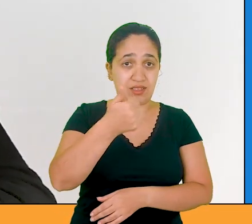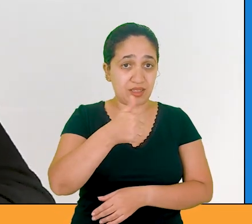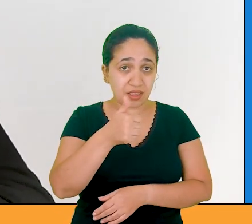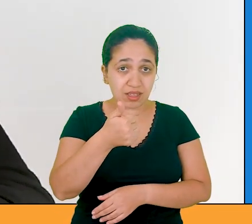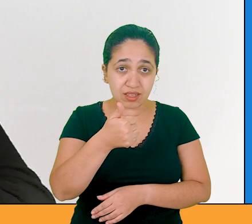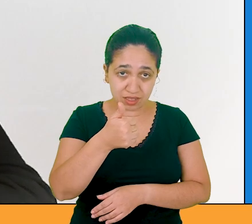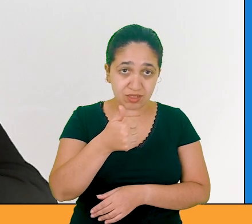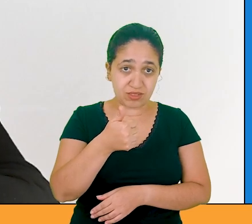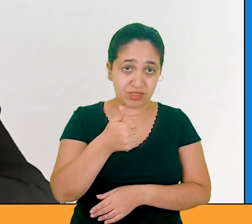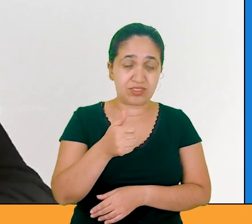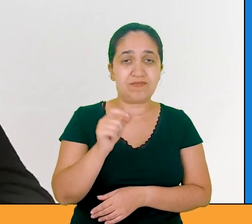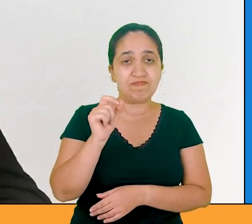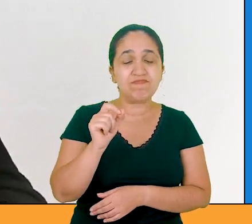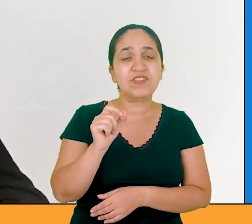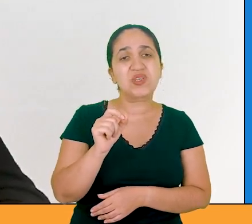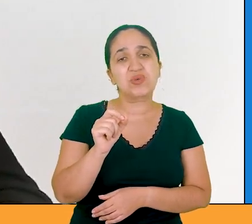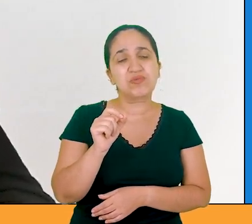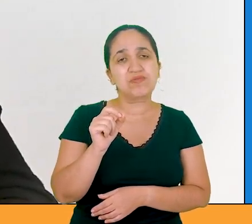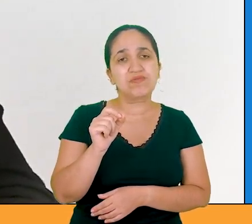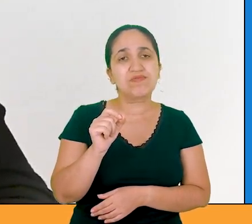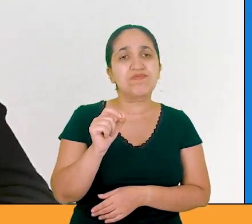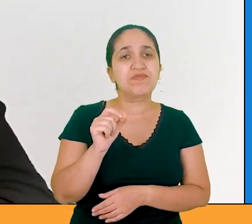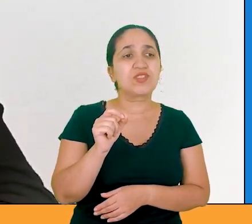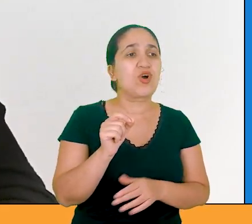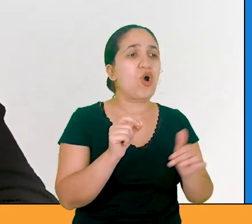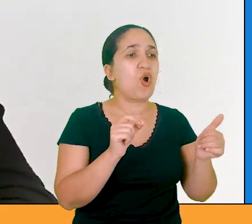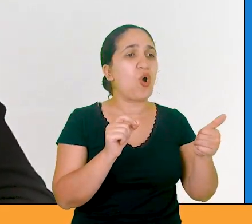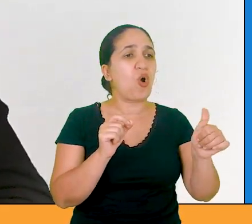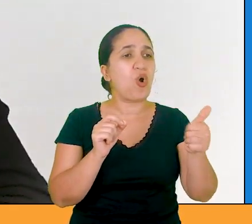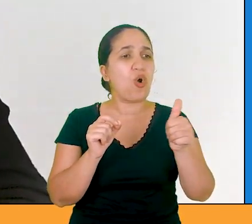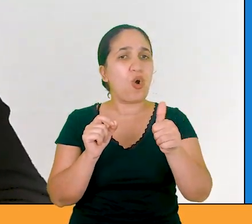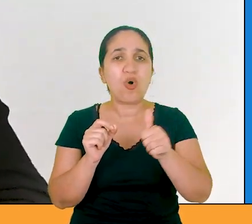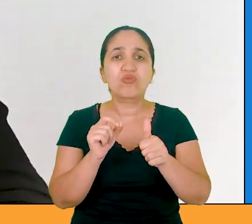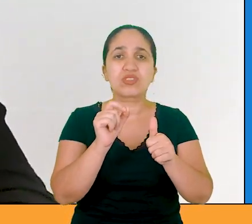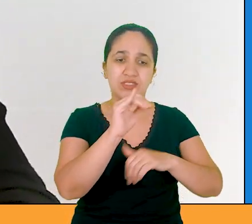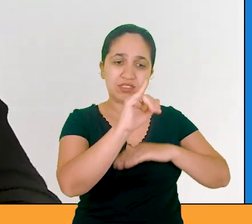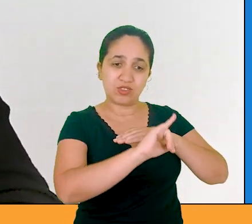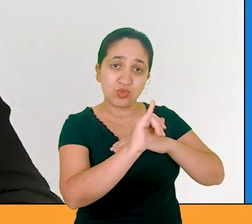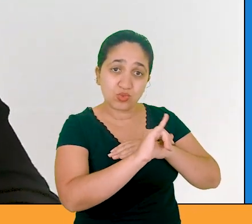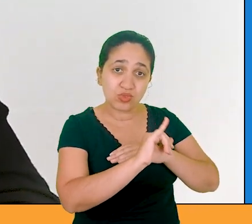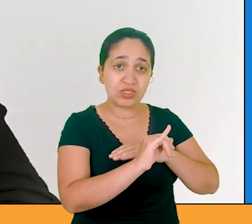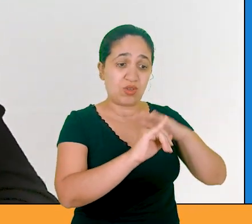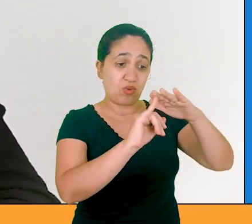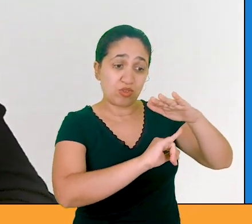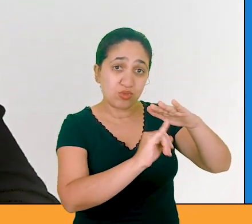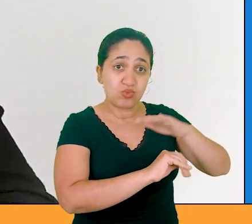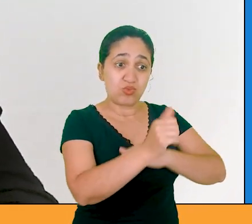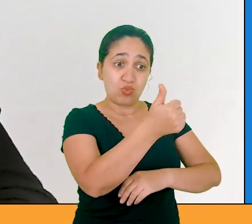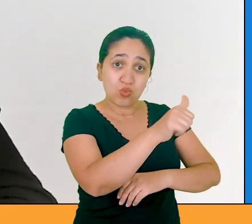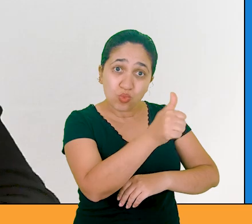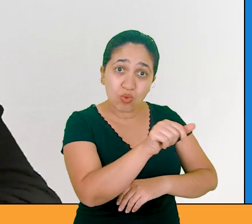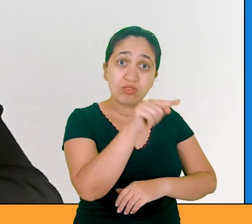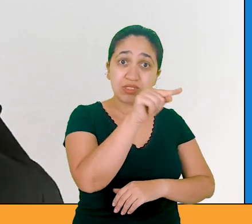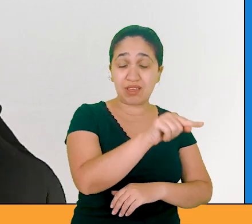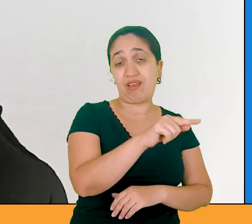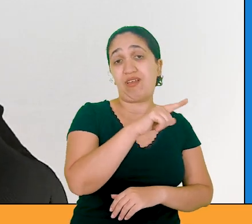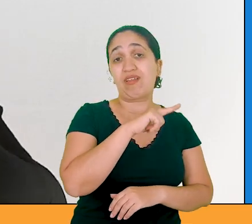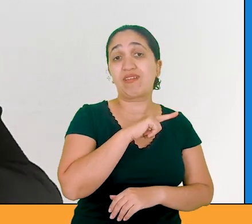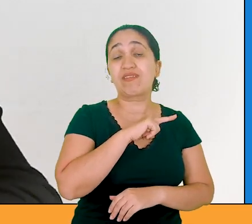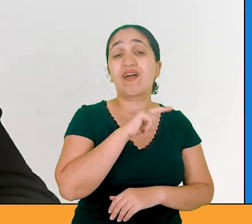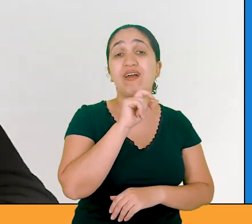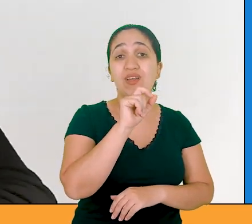elas são endereçadas aos 11 instituições que detêm